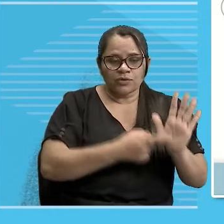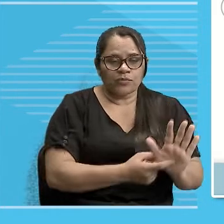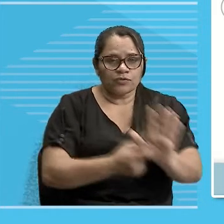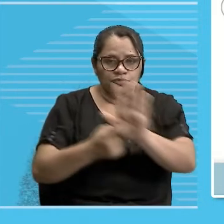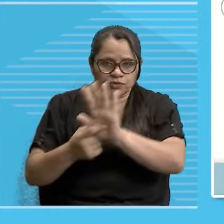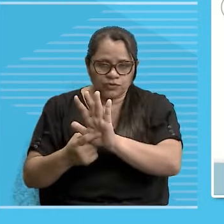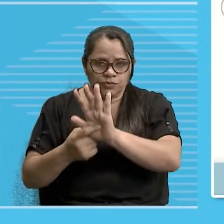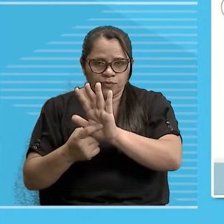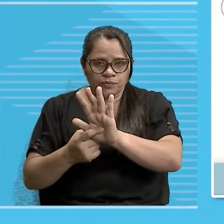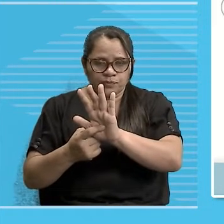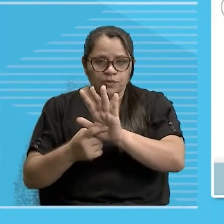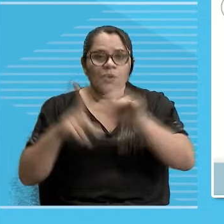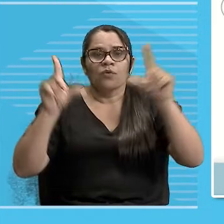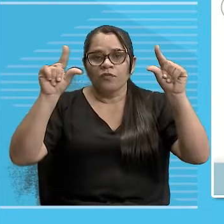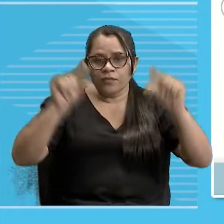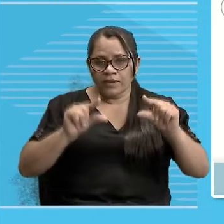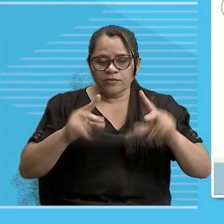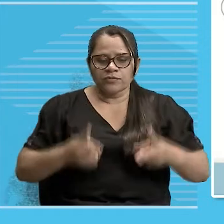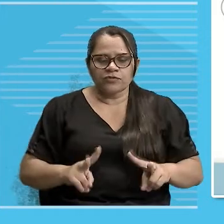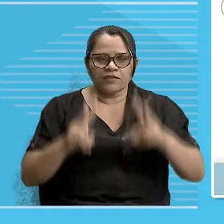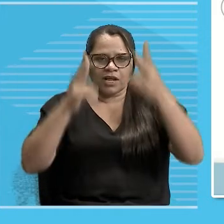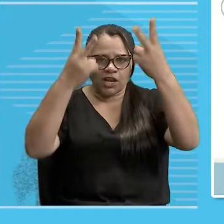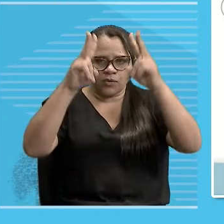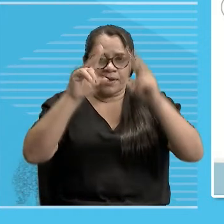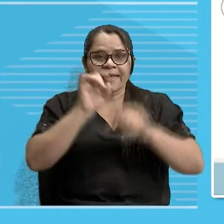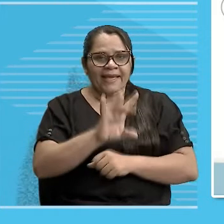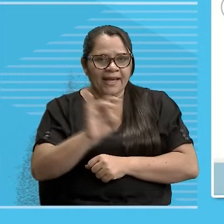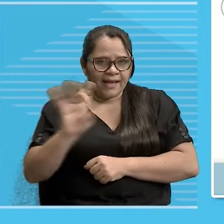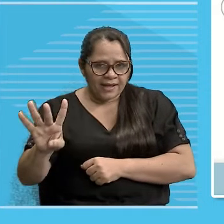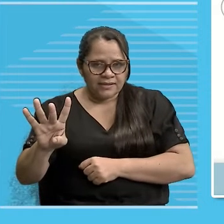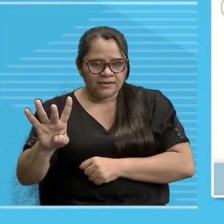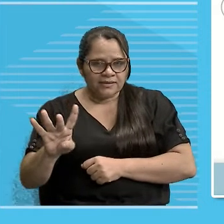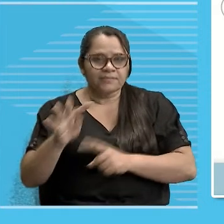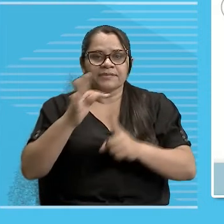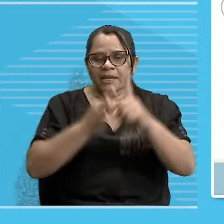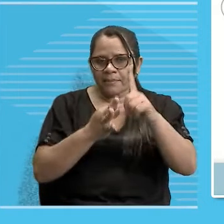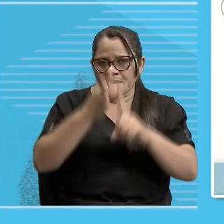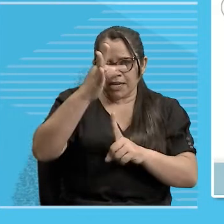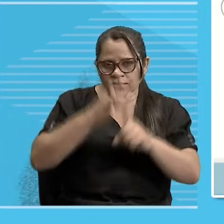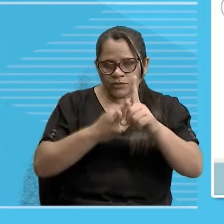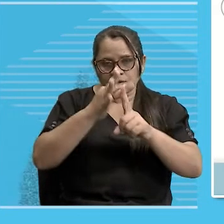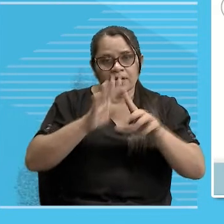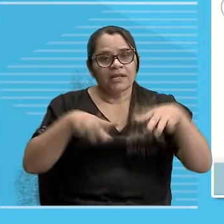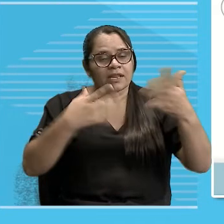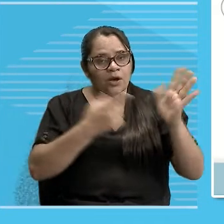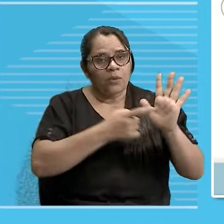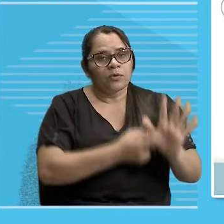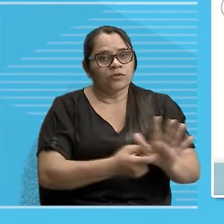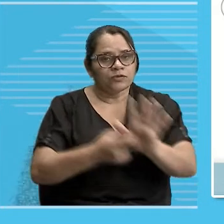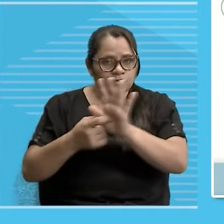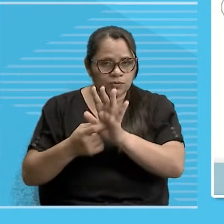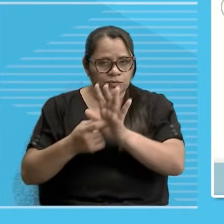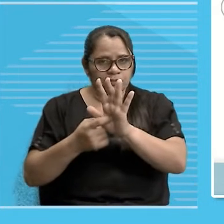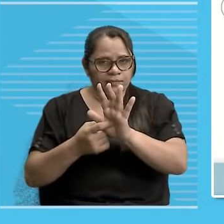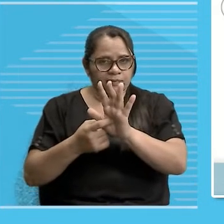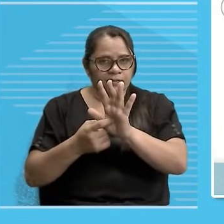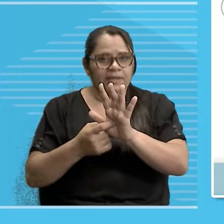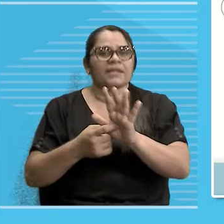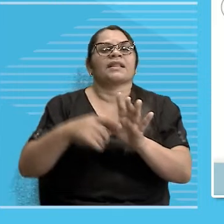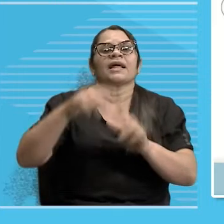das escalas, tá? Ele falou que a escala Celsius tem o seu